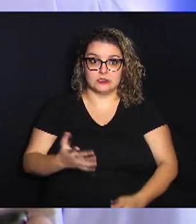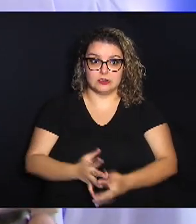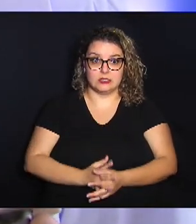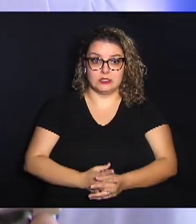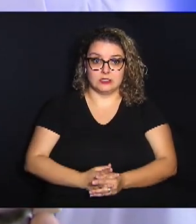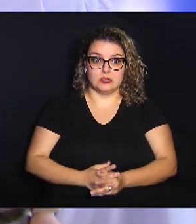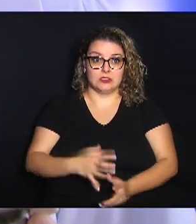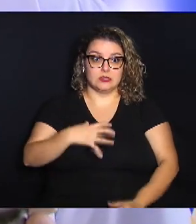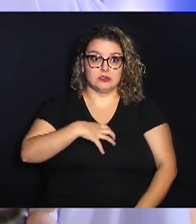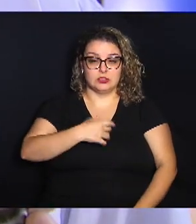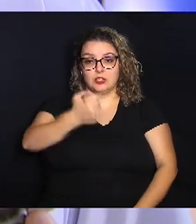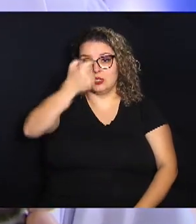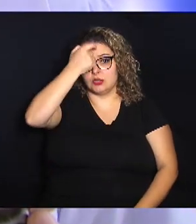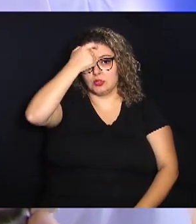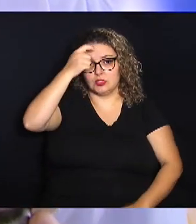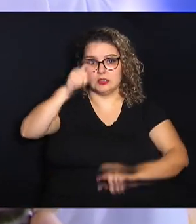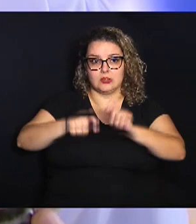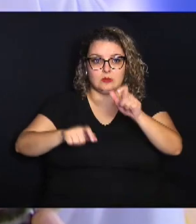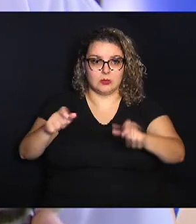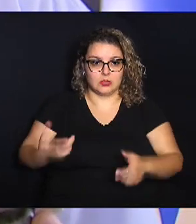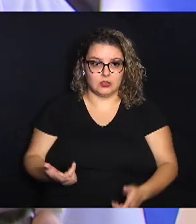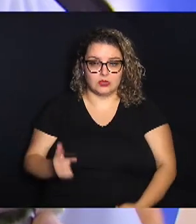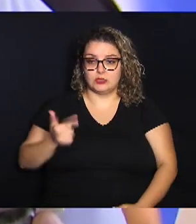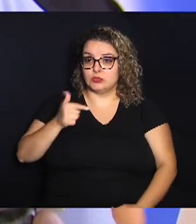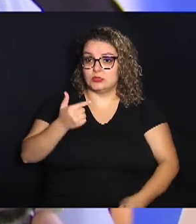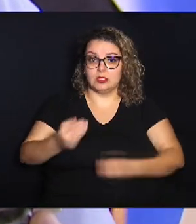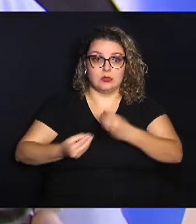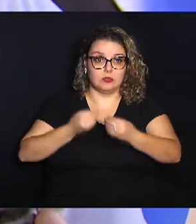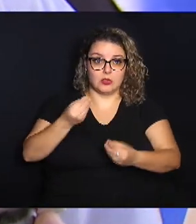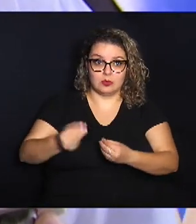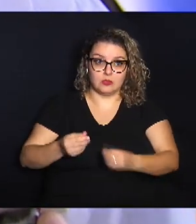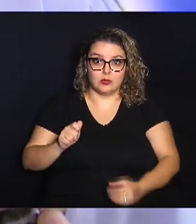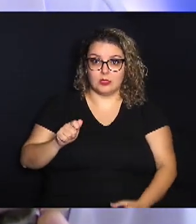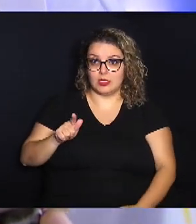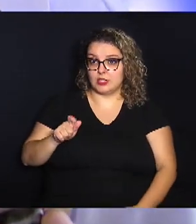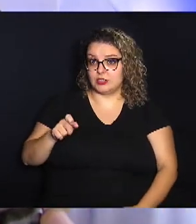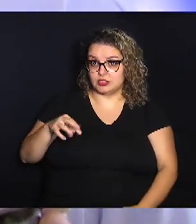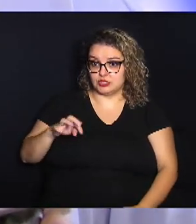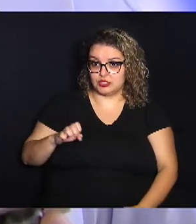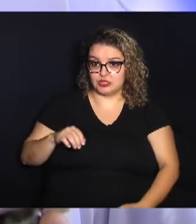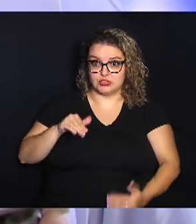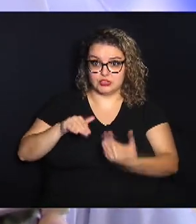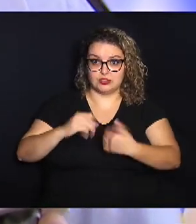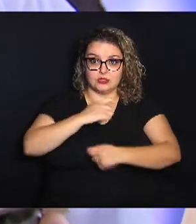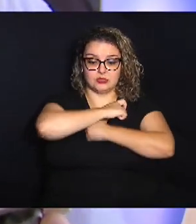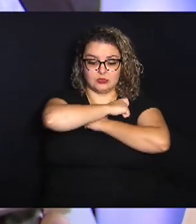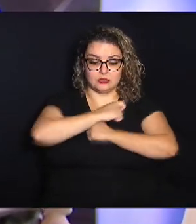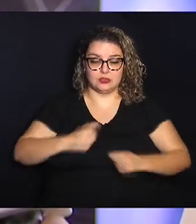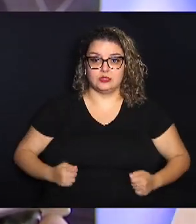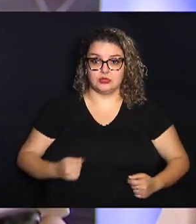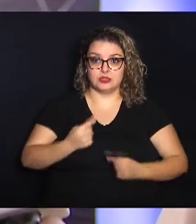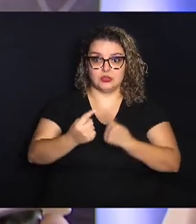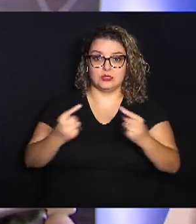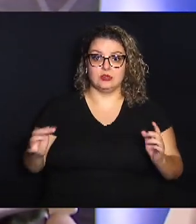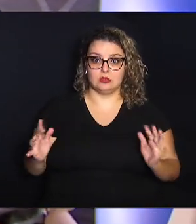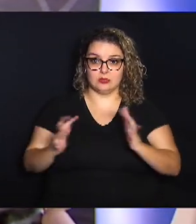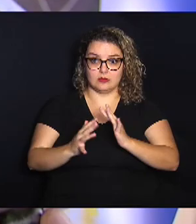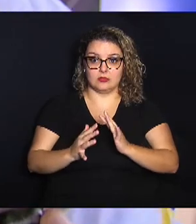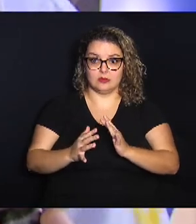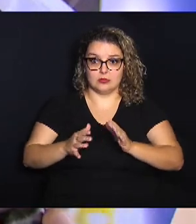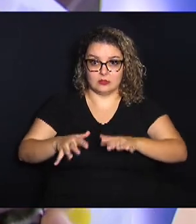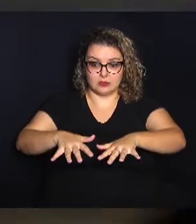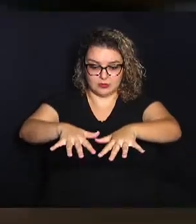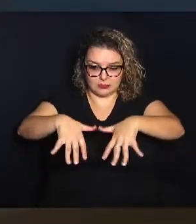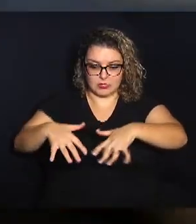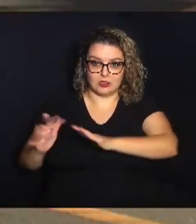condição de conscientizar as pessoas. Nós não temos condição de ter um agente de trânsito ao lado de cada pedestre, para falar assim, atravessa na